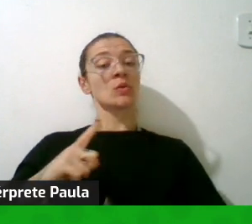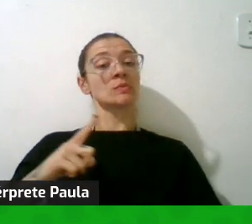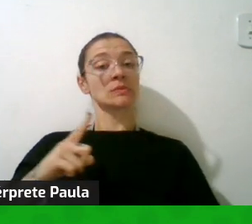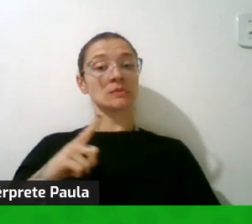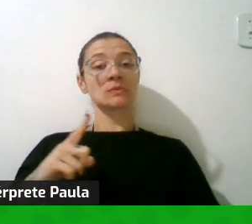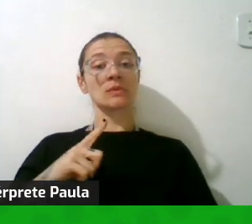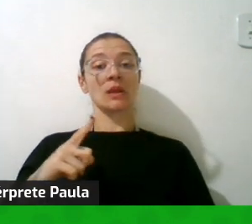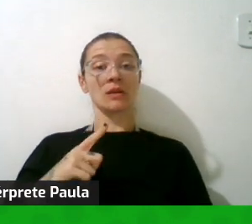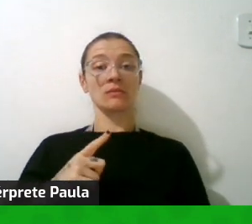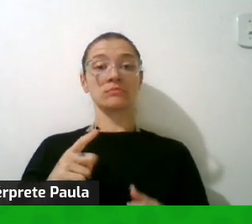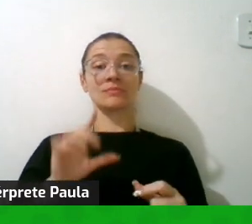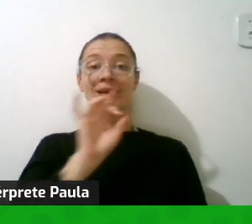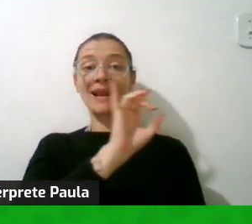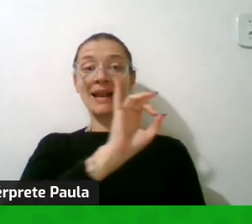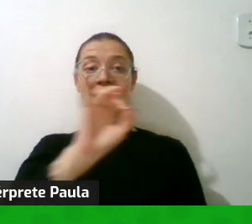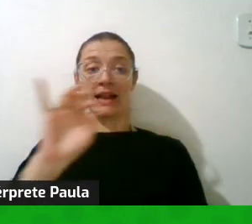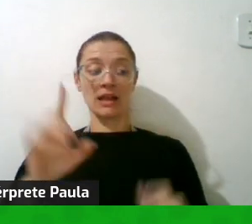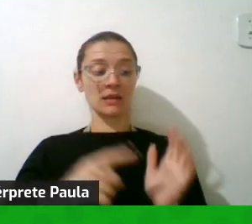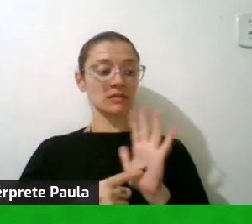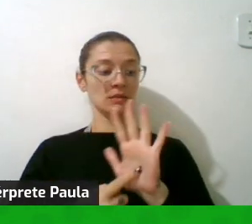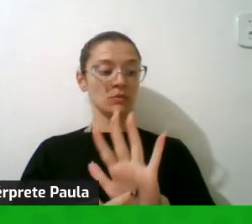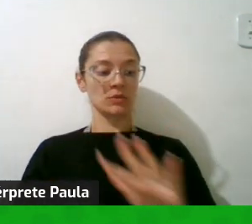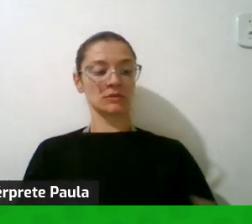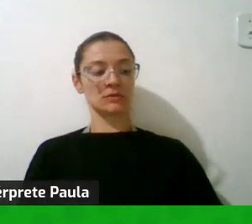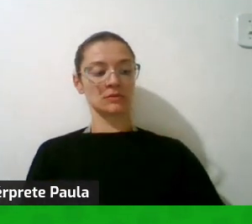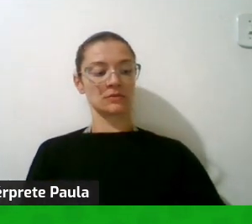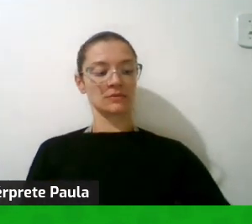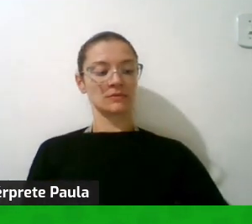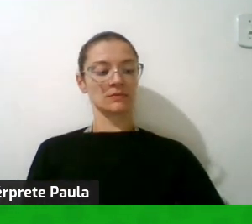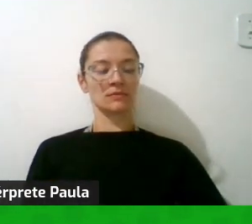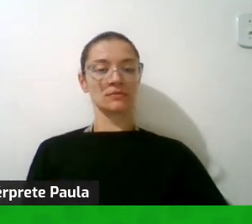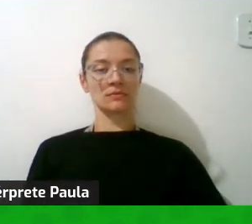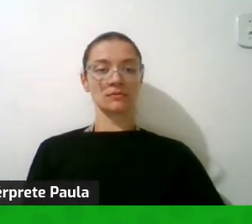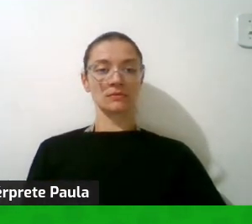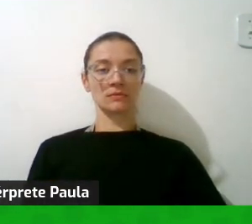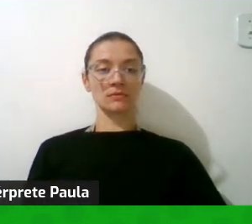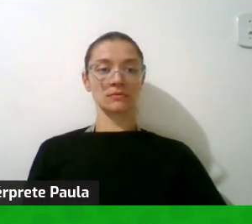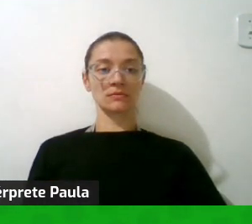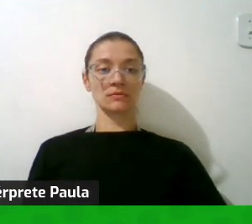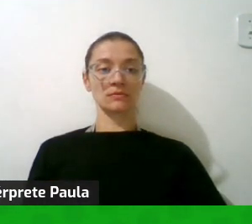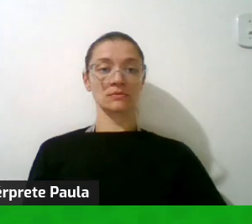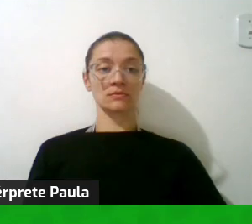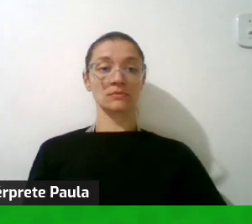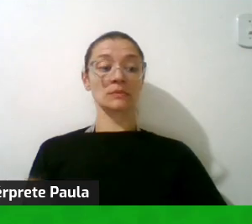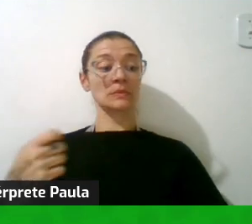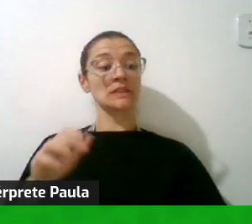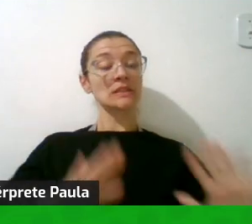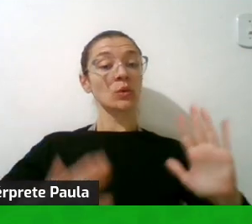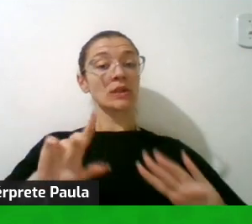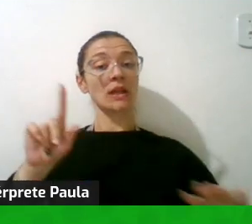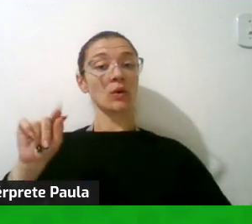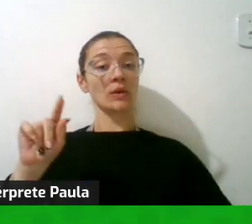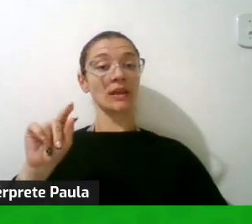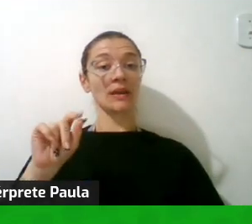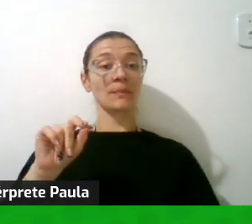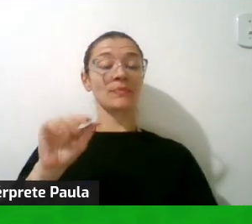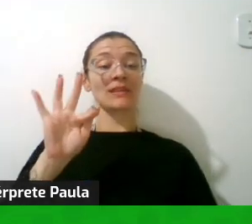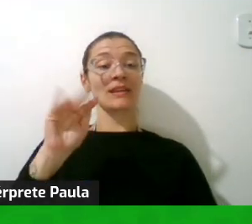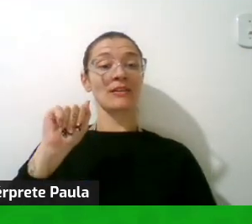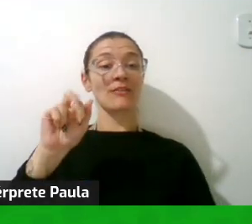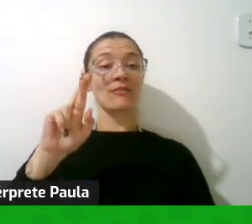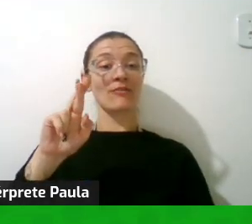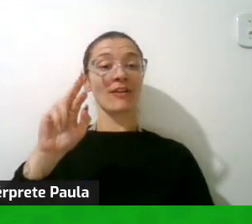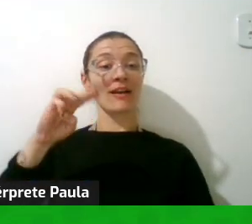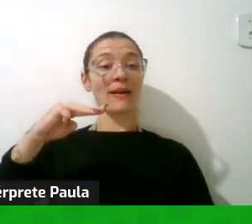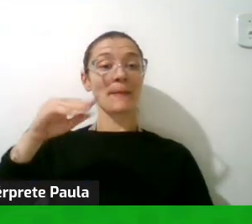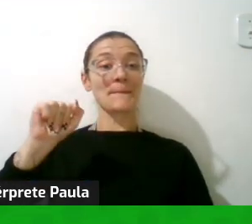um. Tudo bonitinho aqui. O único cuidado é, farmácia está sem acento. Se eu digitar